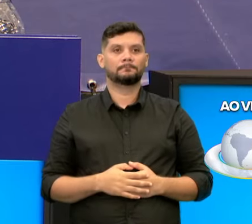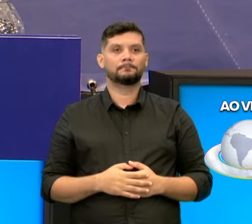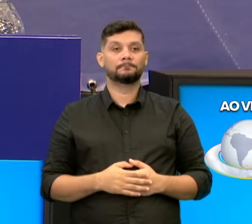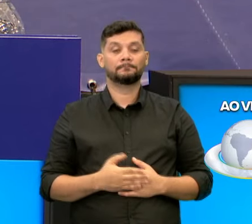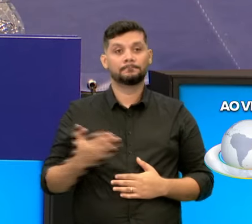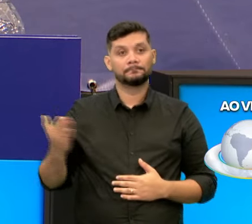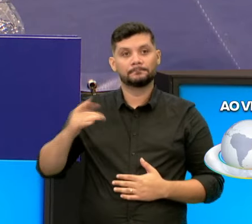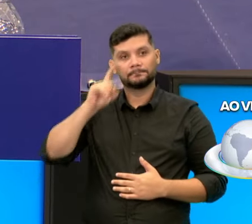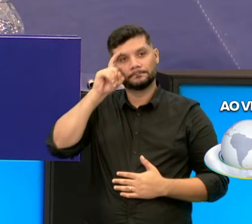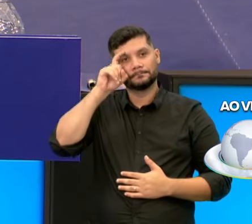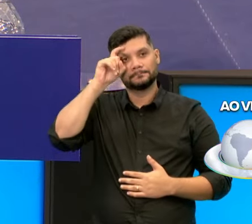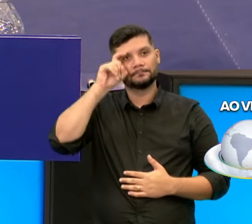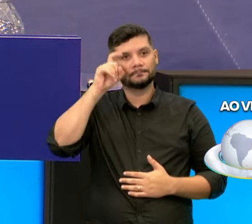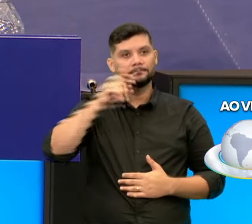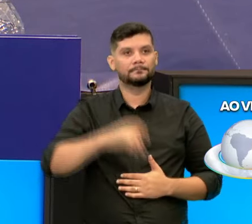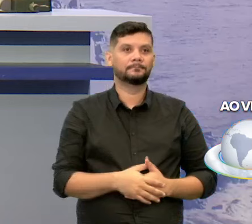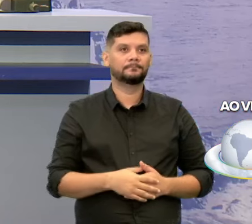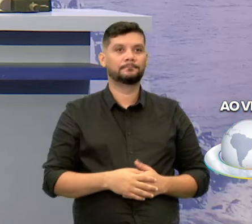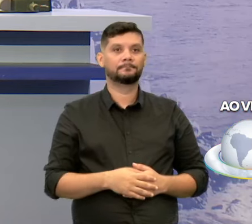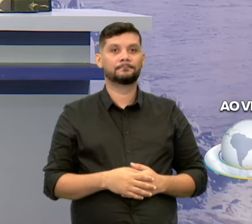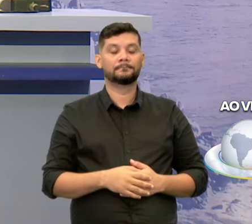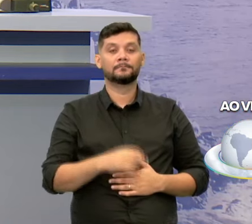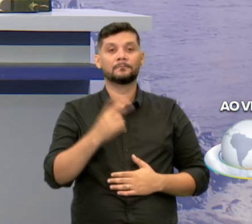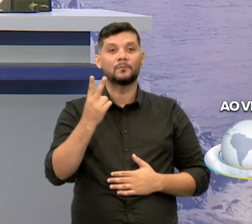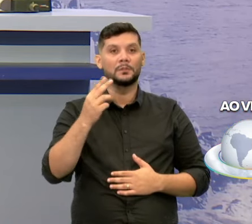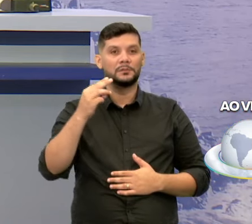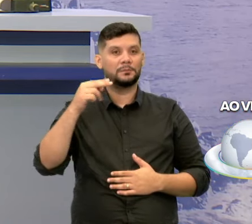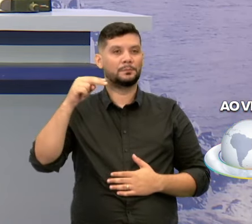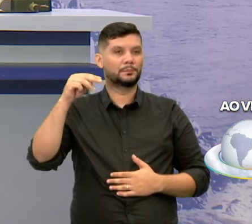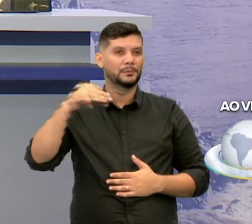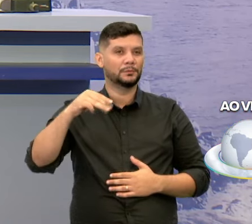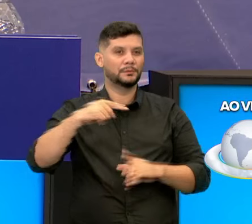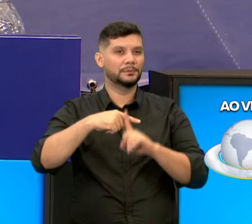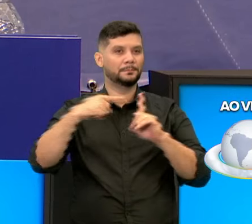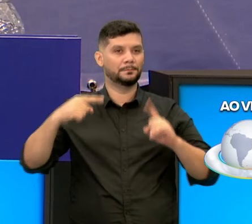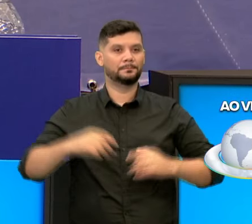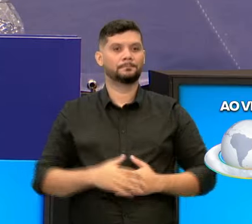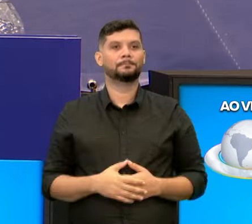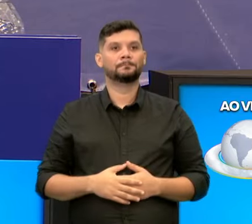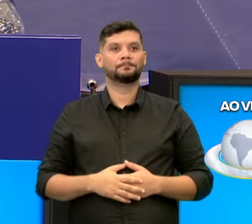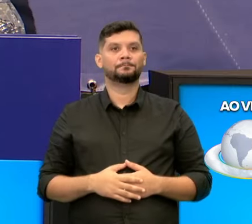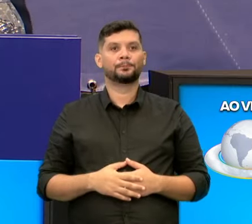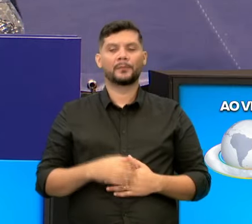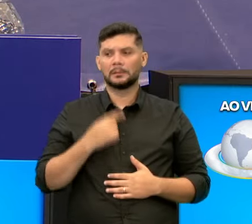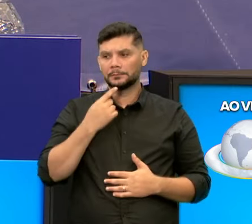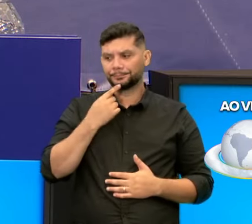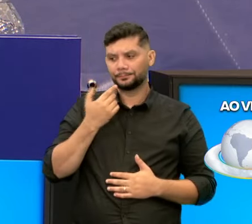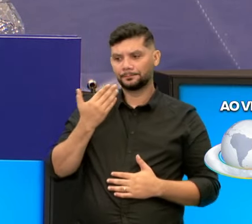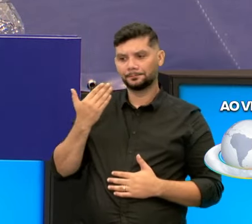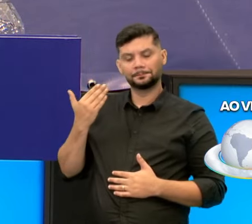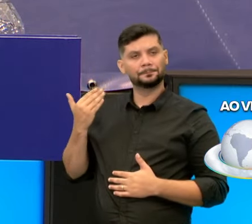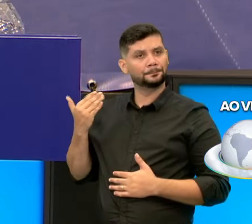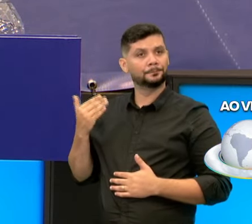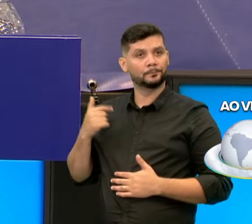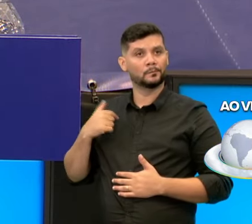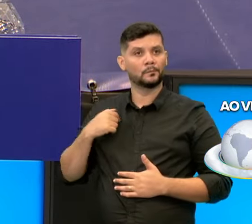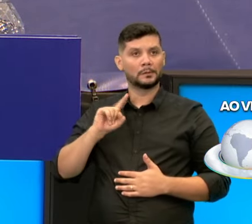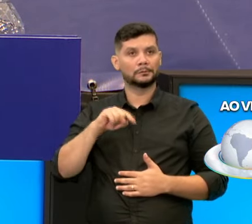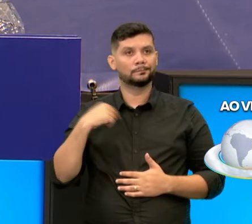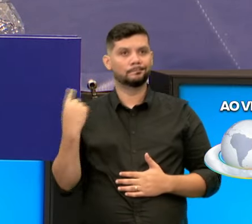candidato Sarto. Ambos têm 2 minutos e meio. Há poucos dias, nós tivemos